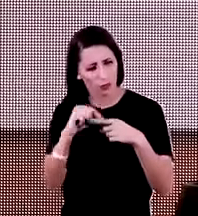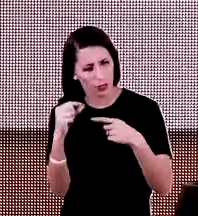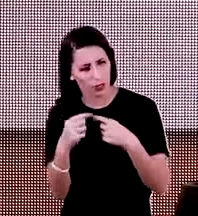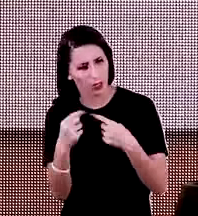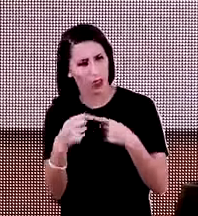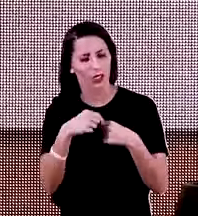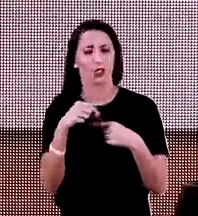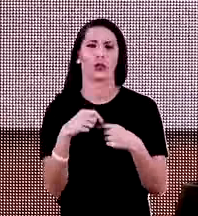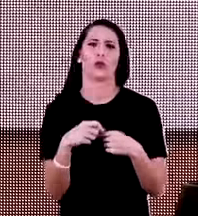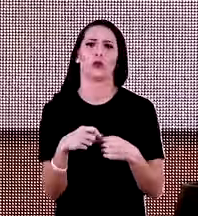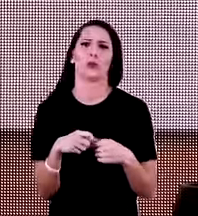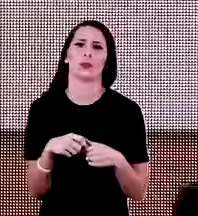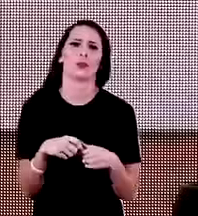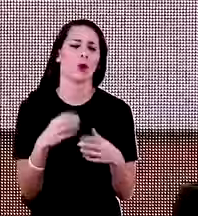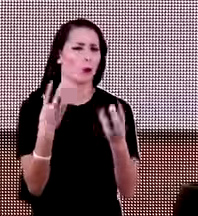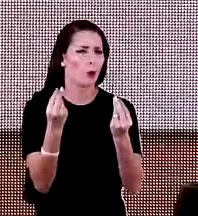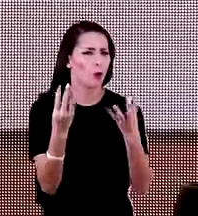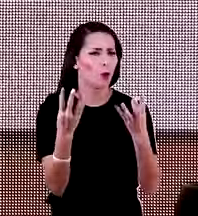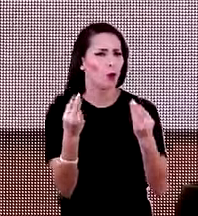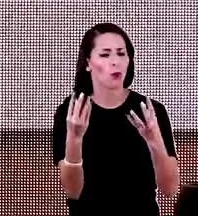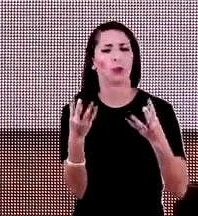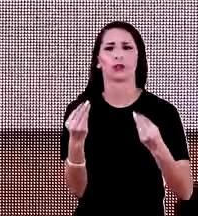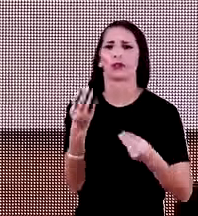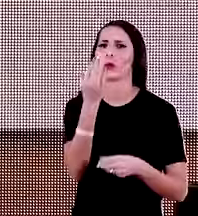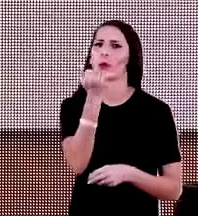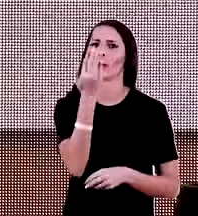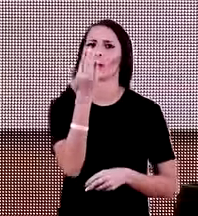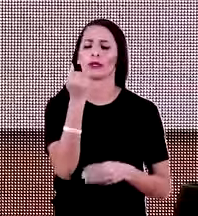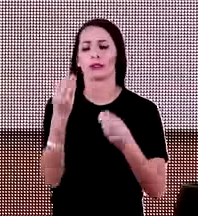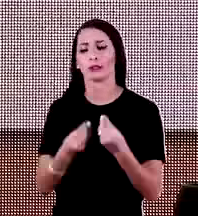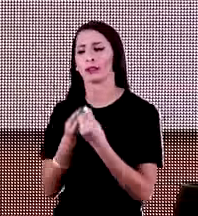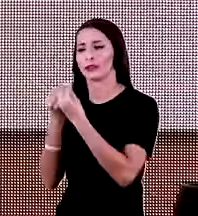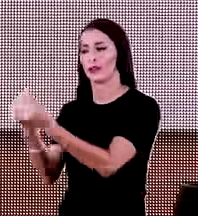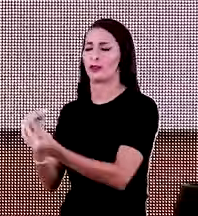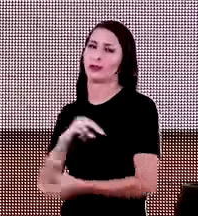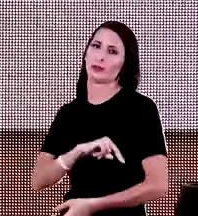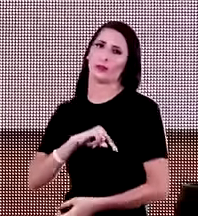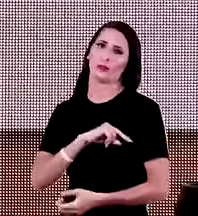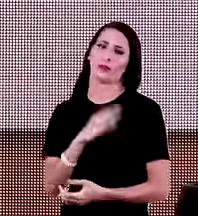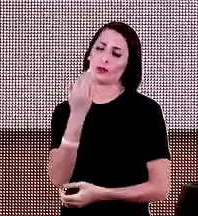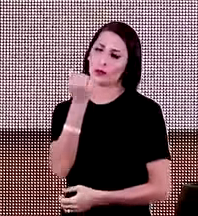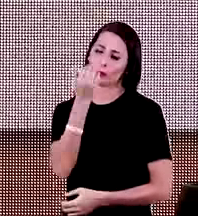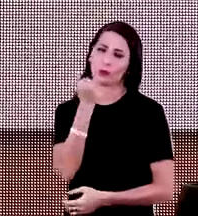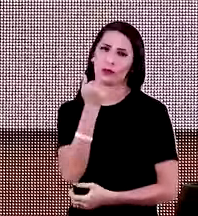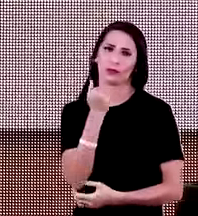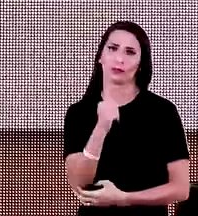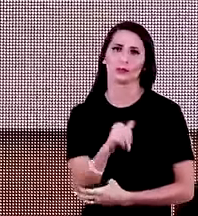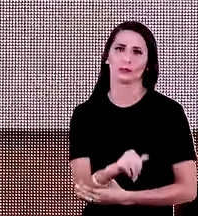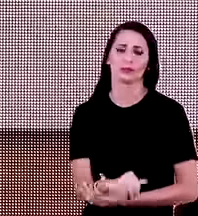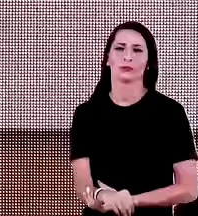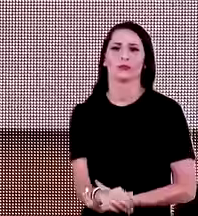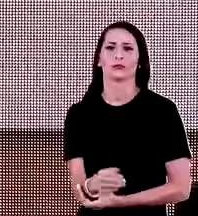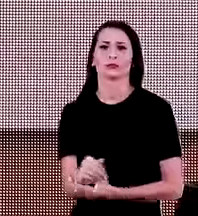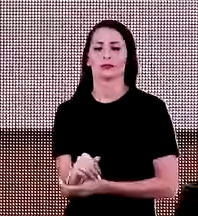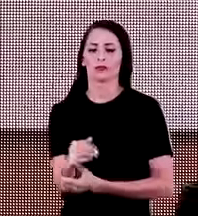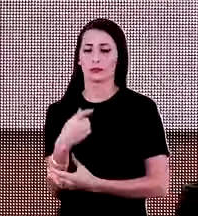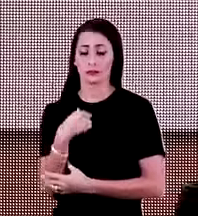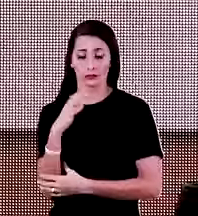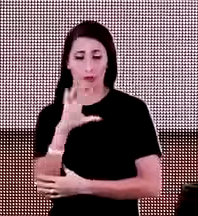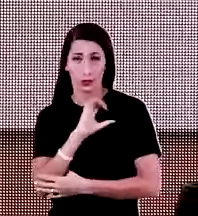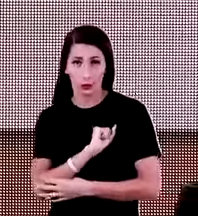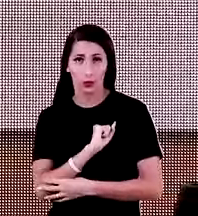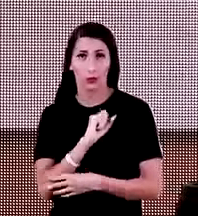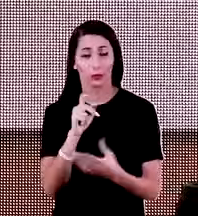de cevada, e deu a Noemi para comer. Eu amo que